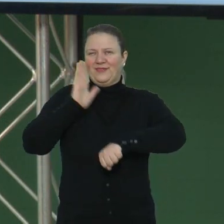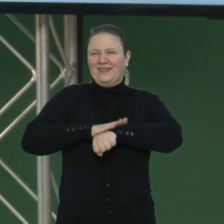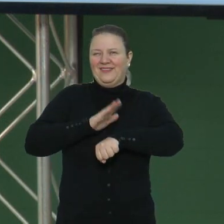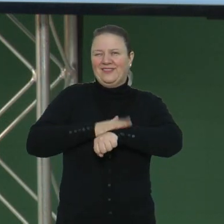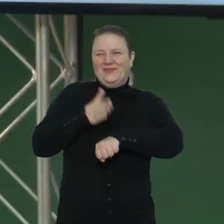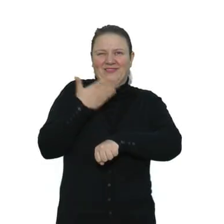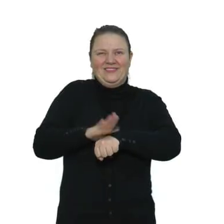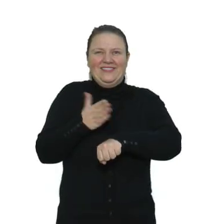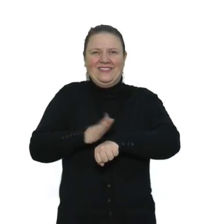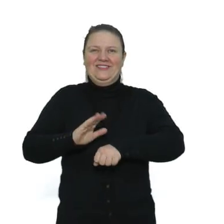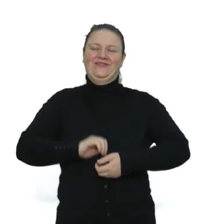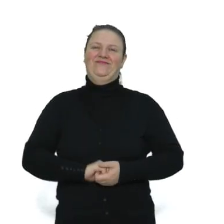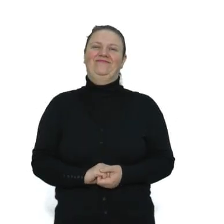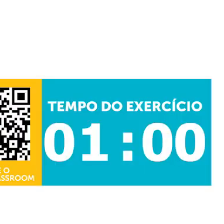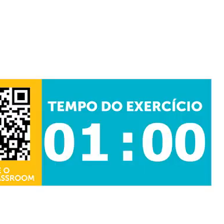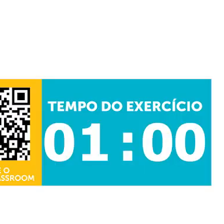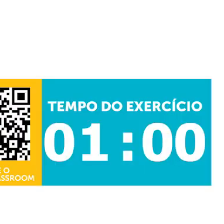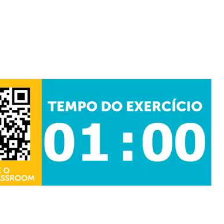para vocês na tela.